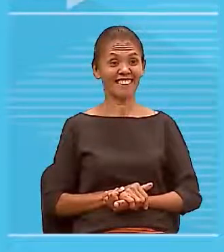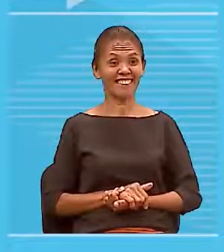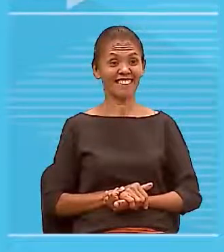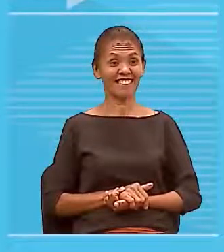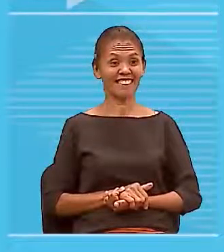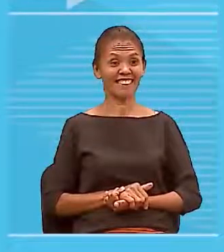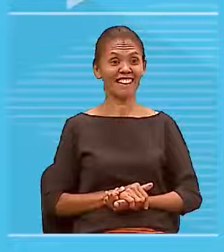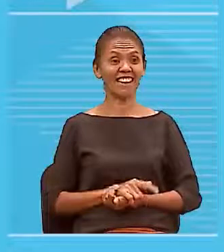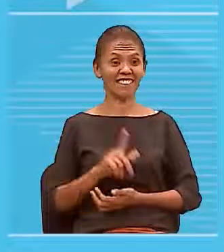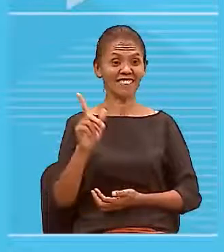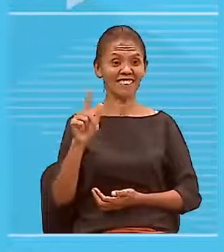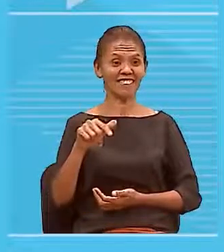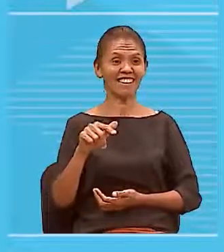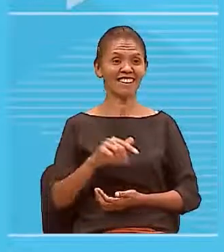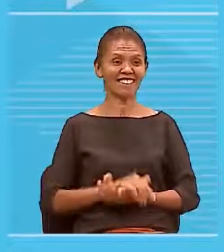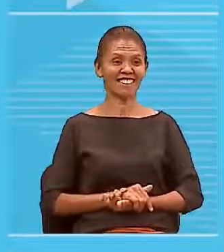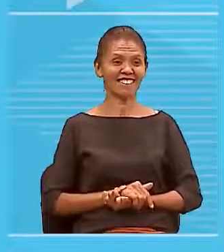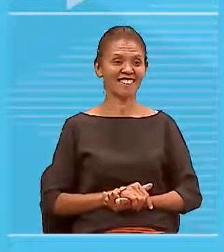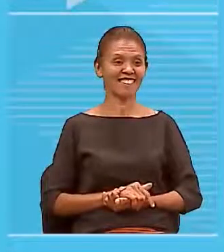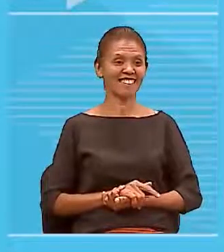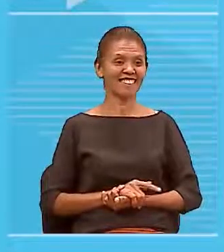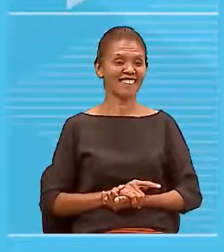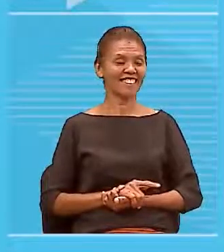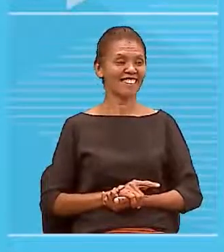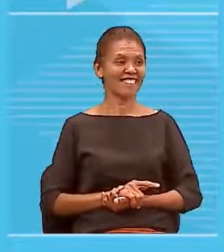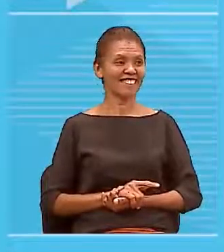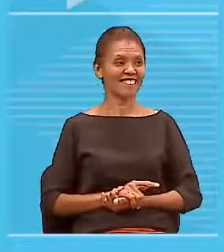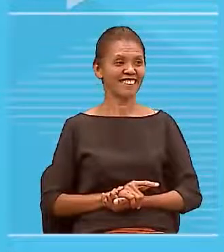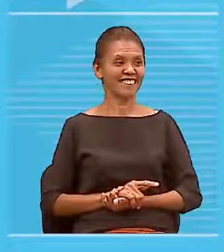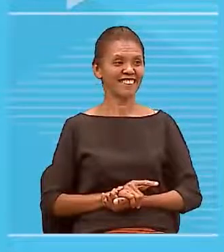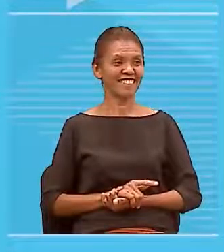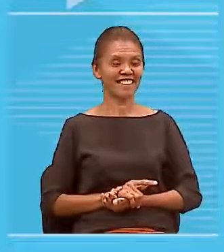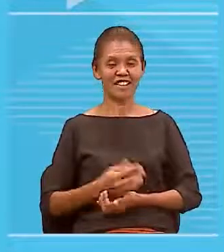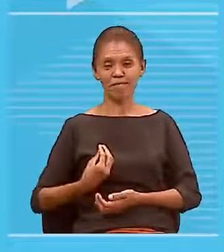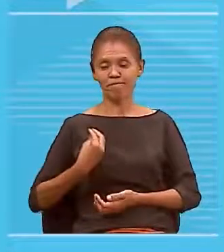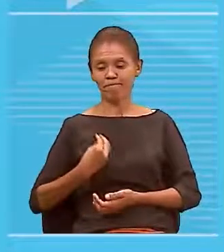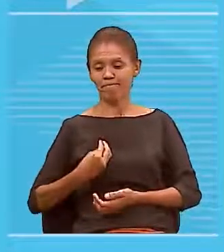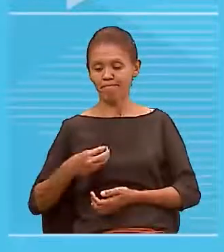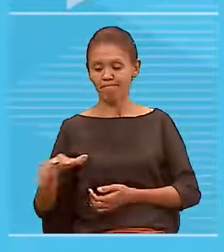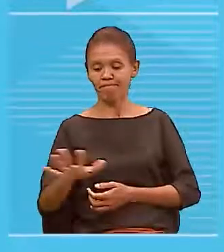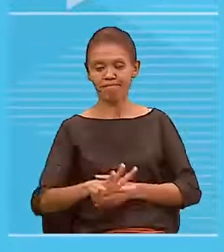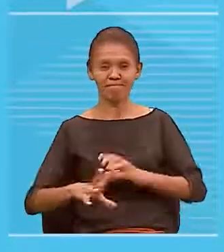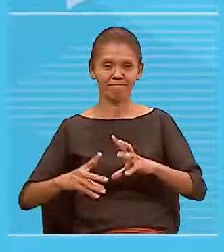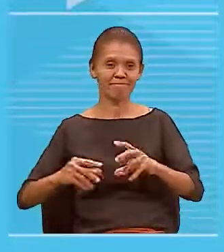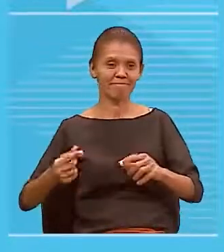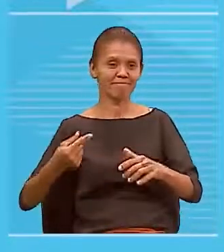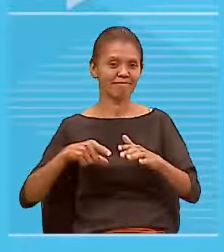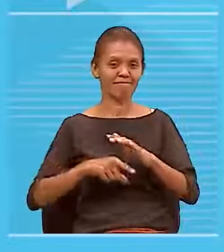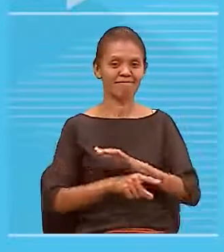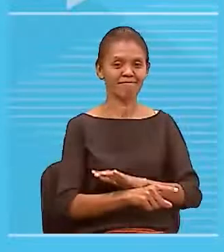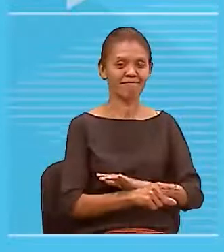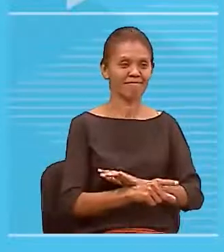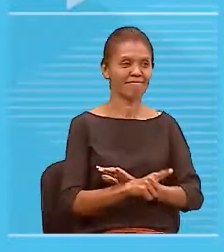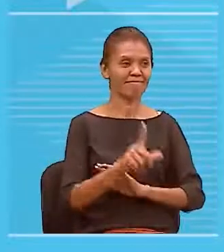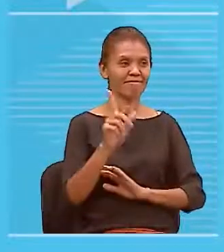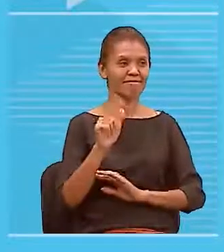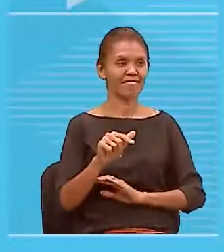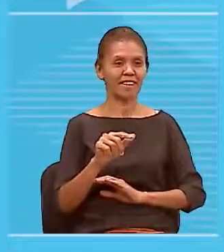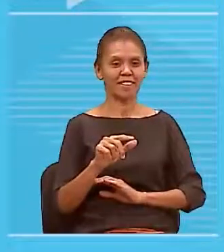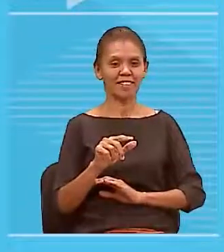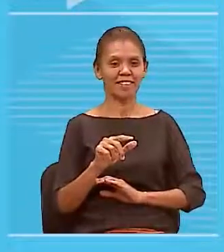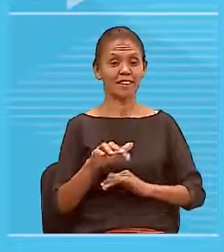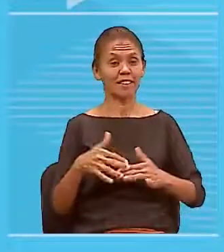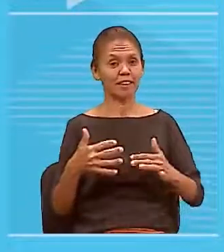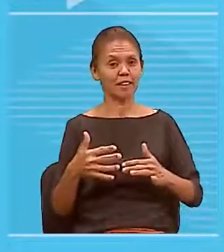a Adriana, ela foi mais específica. Professor, ele tá no solo, mas ele tá dentro de um buraco. Então, a gente vai lá e mete a mão no buraco